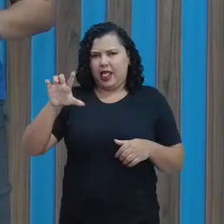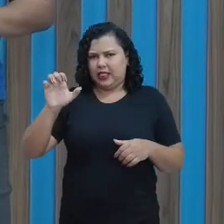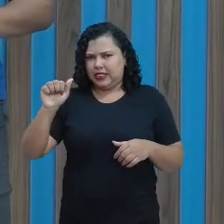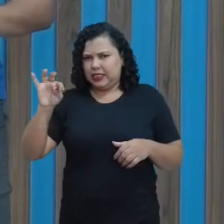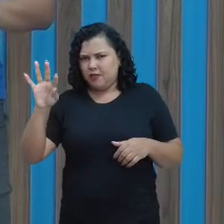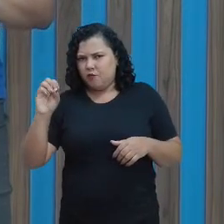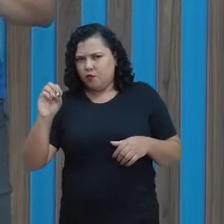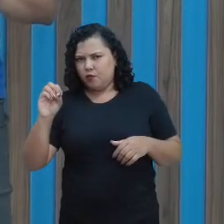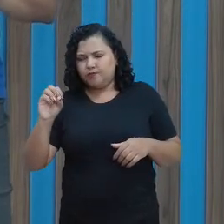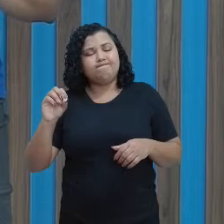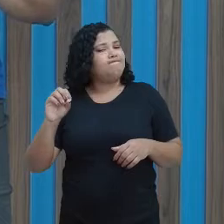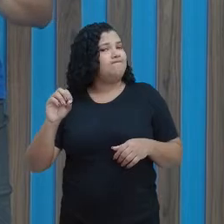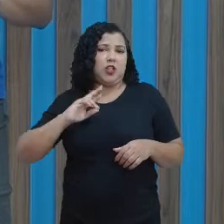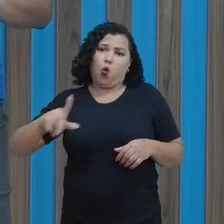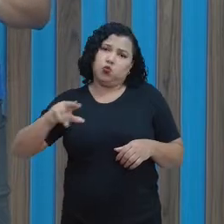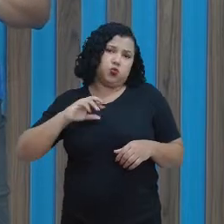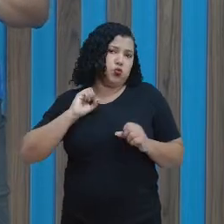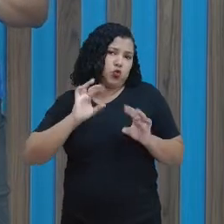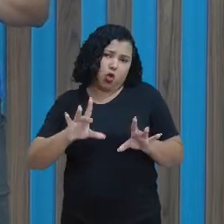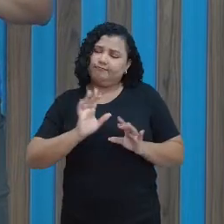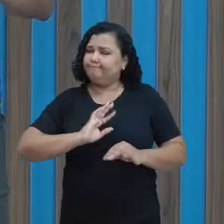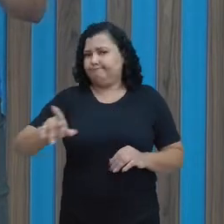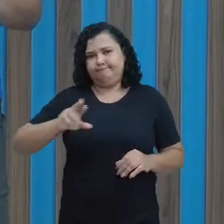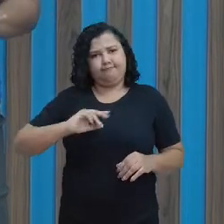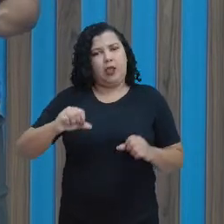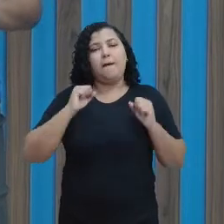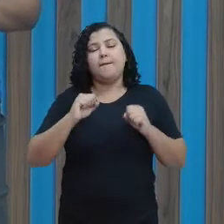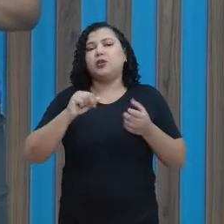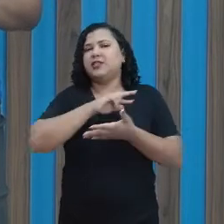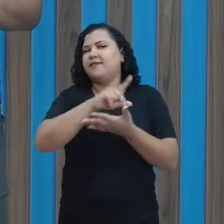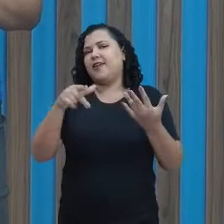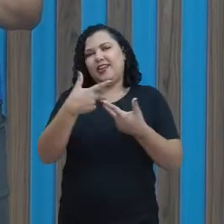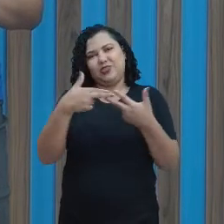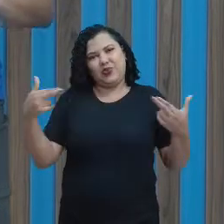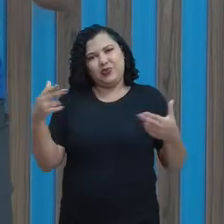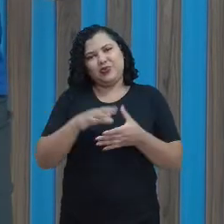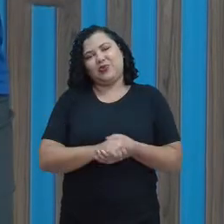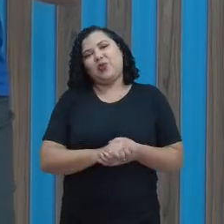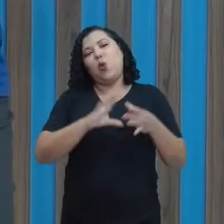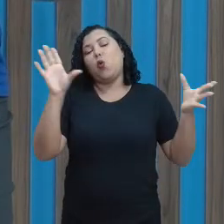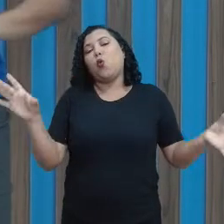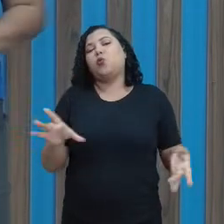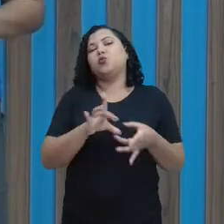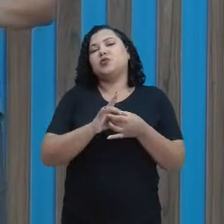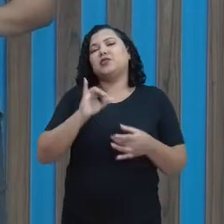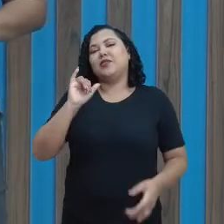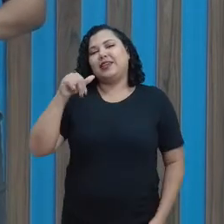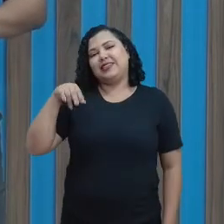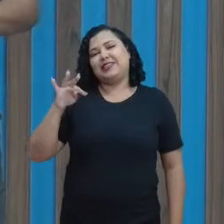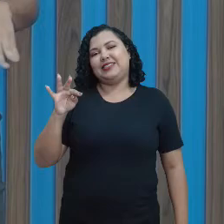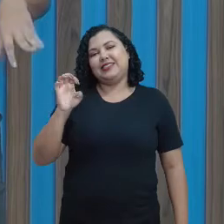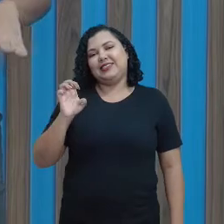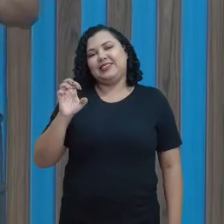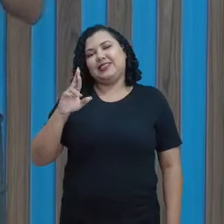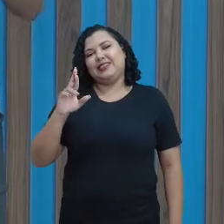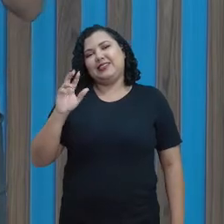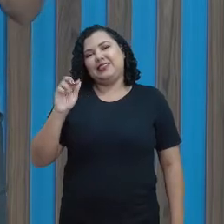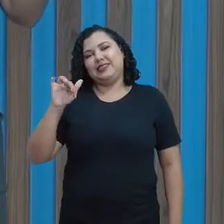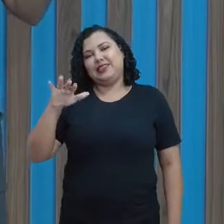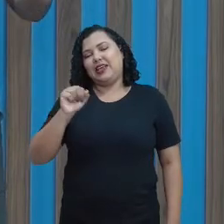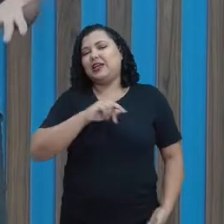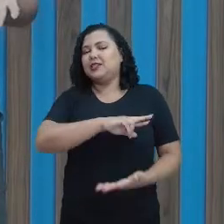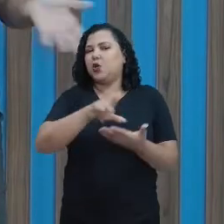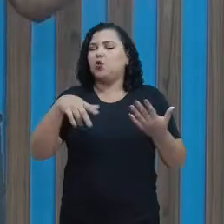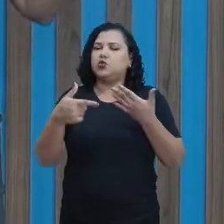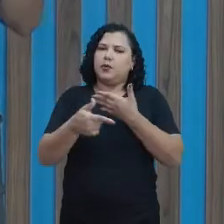conjunção integrante, conjunção... o que mais? Pode ser pronome relativo e tem